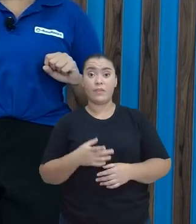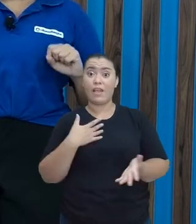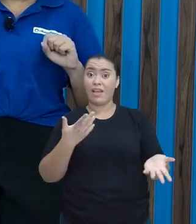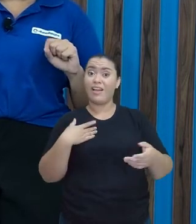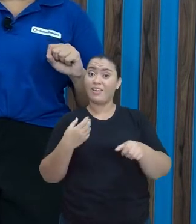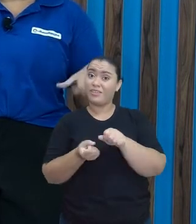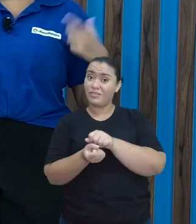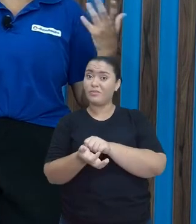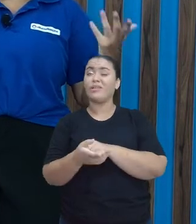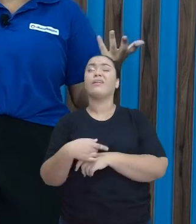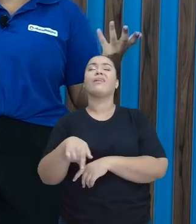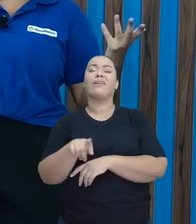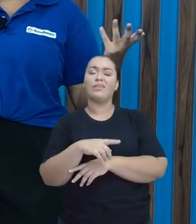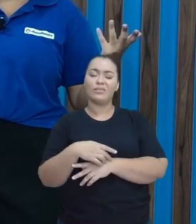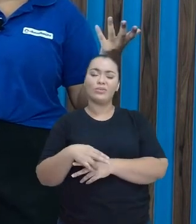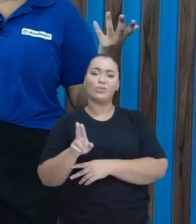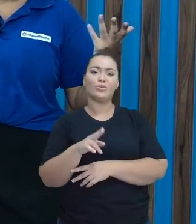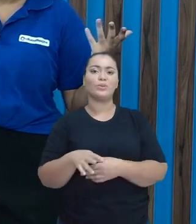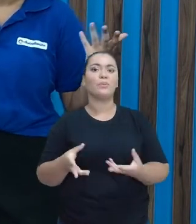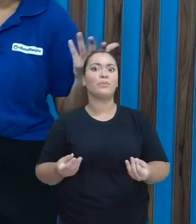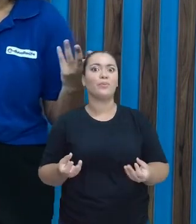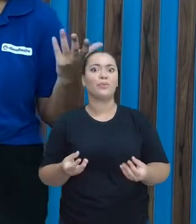gente usa muito. Por quê?